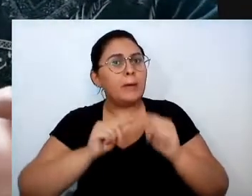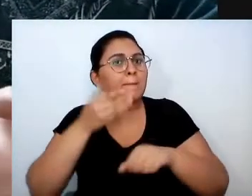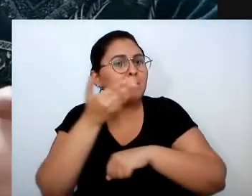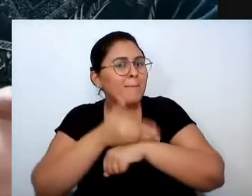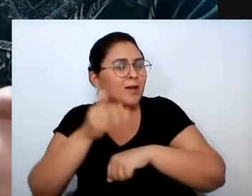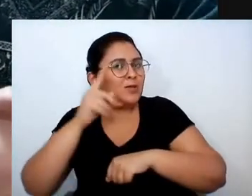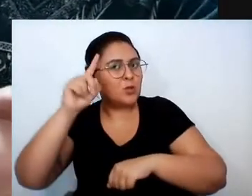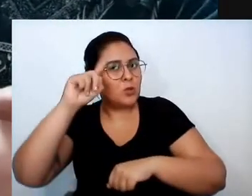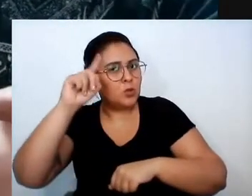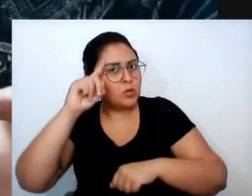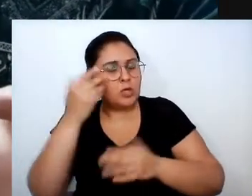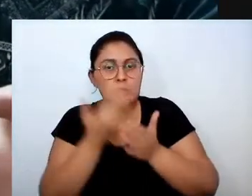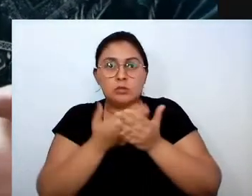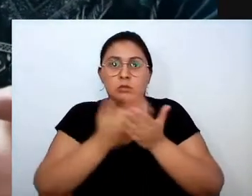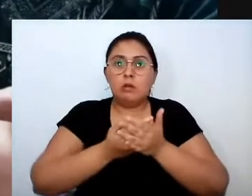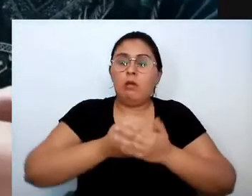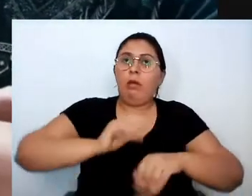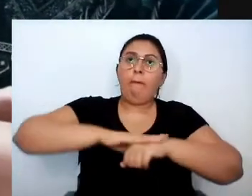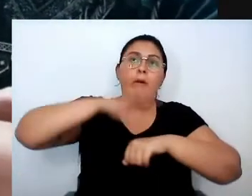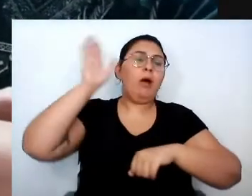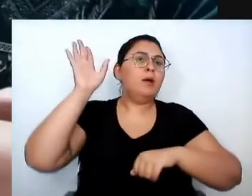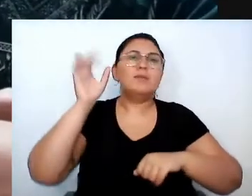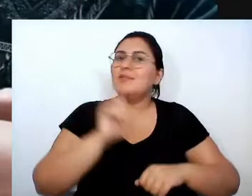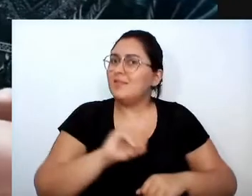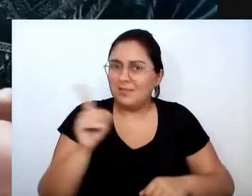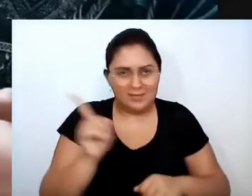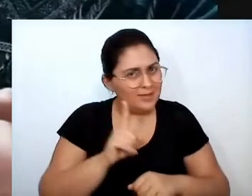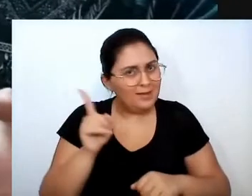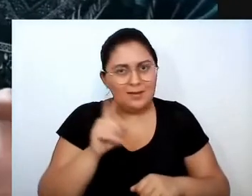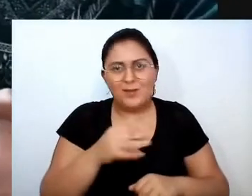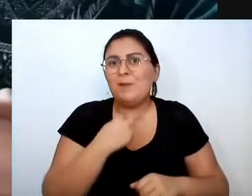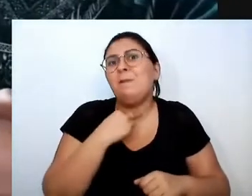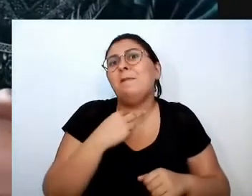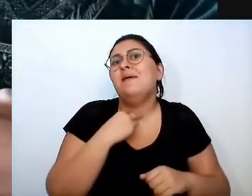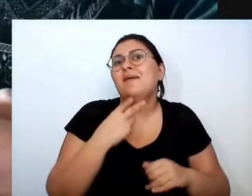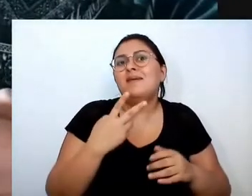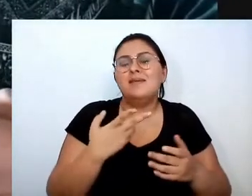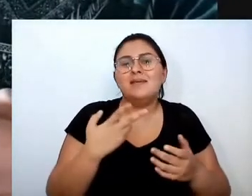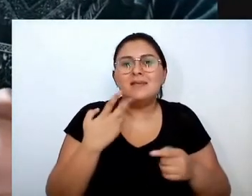porque estudar demais também não dá certo. Tem que ser no limite do seu curso.